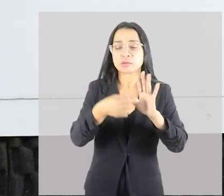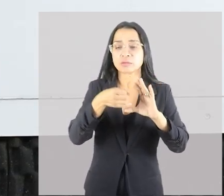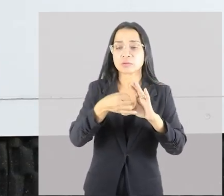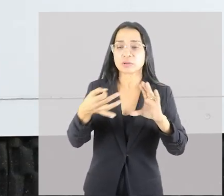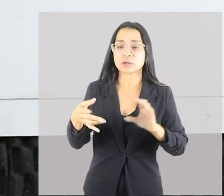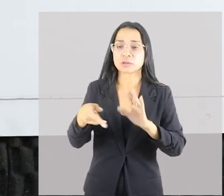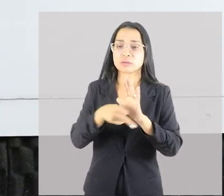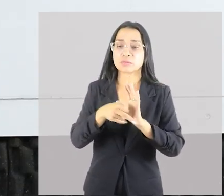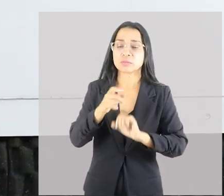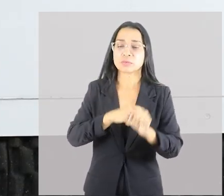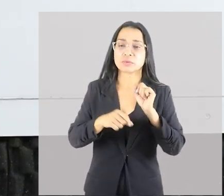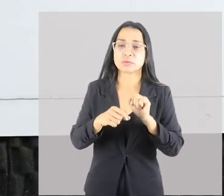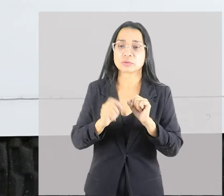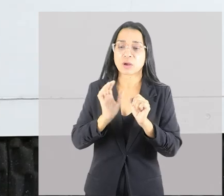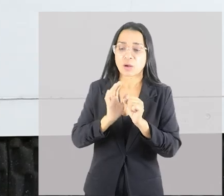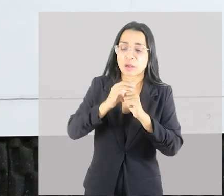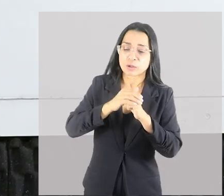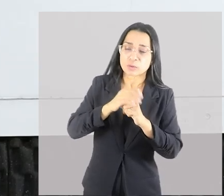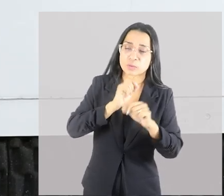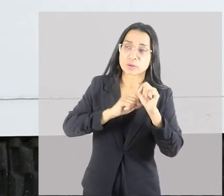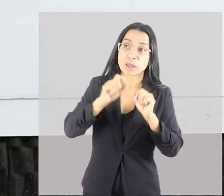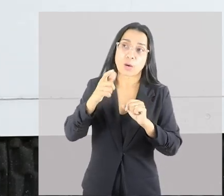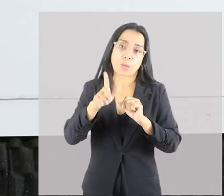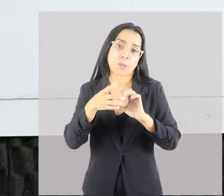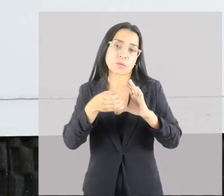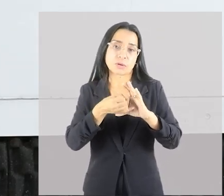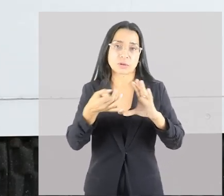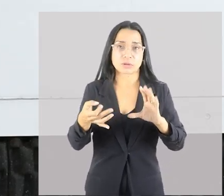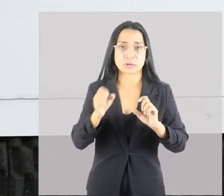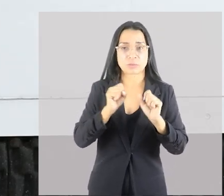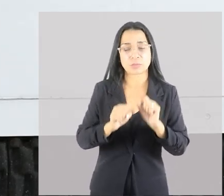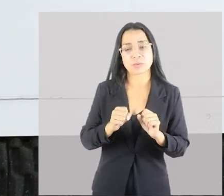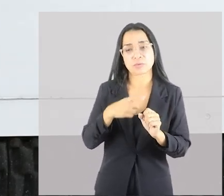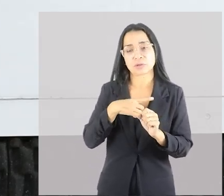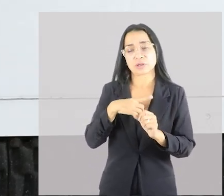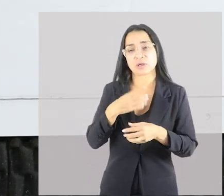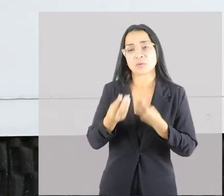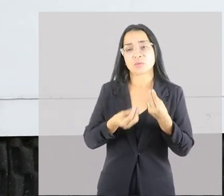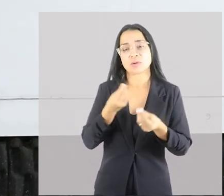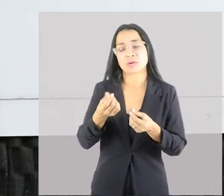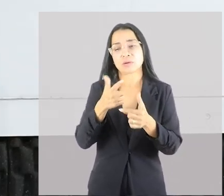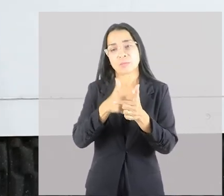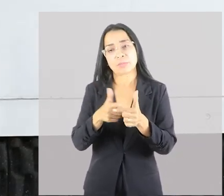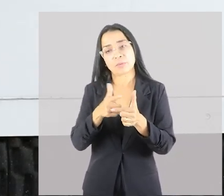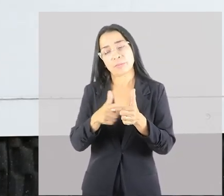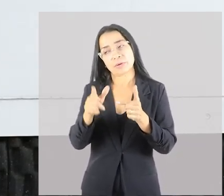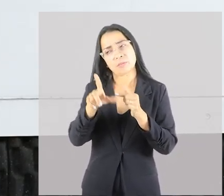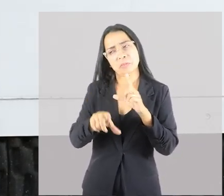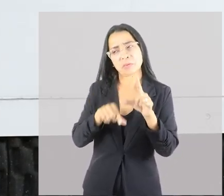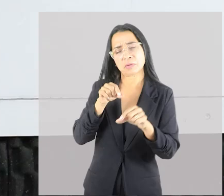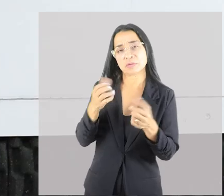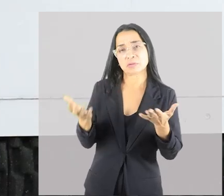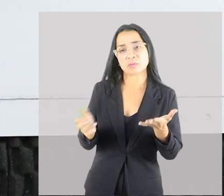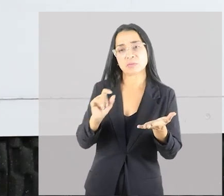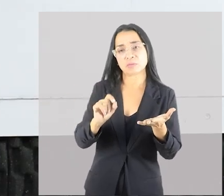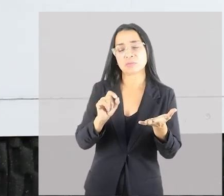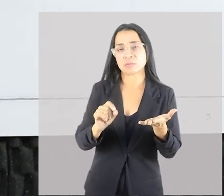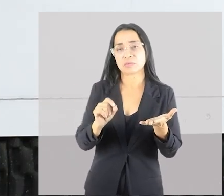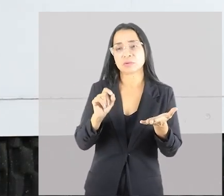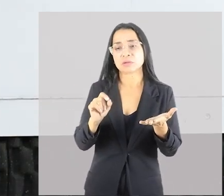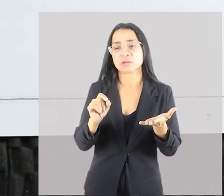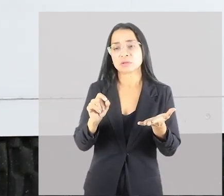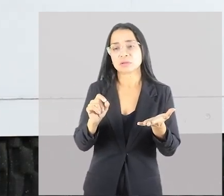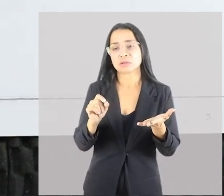ele pode escolher camuflar outra. Isso pode levar aí a gente, né, a uma escolha, né, a escolhas aí